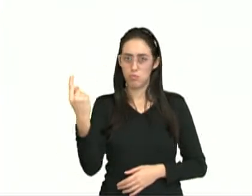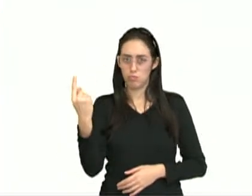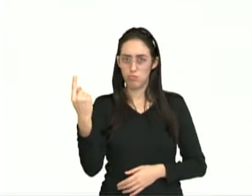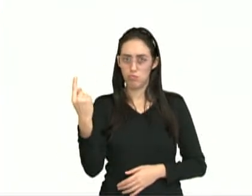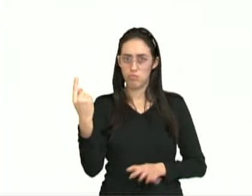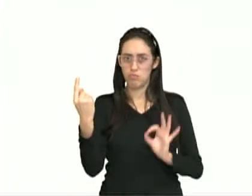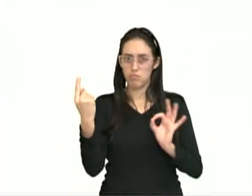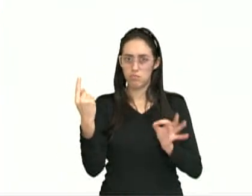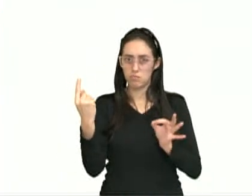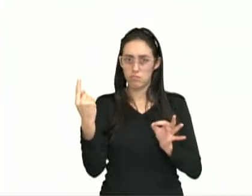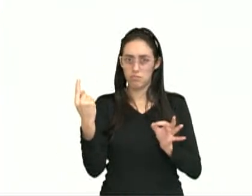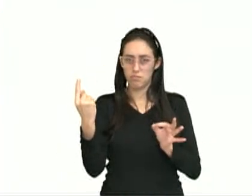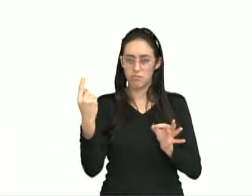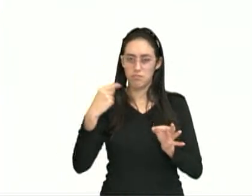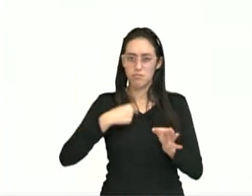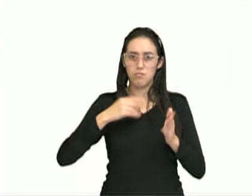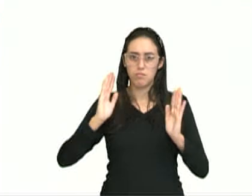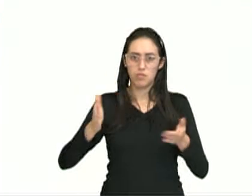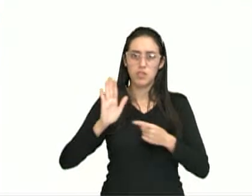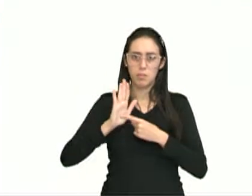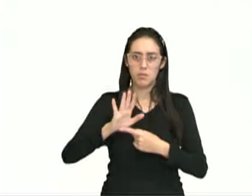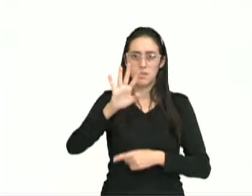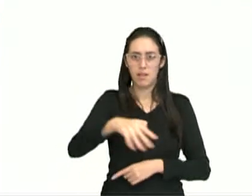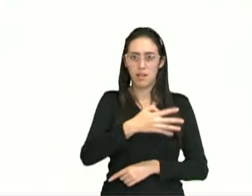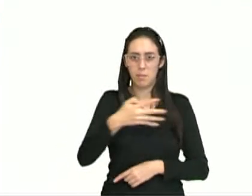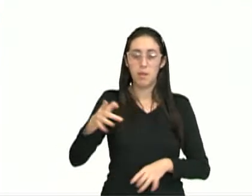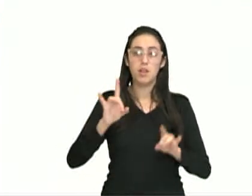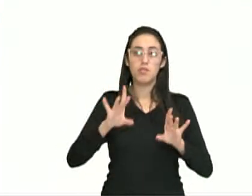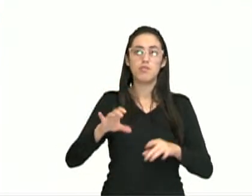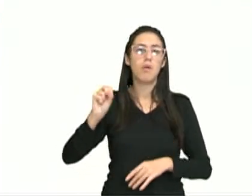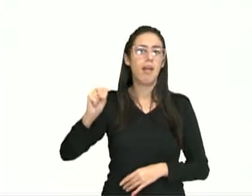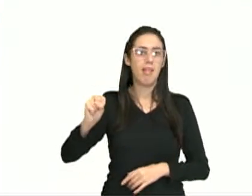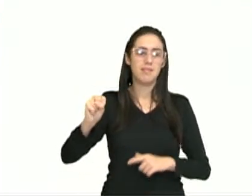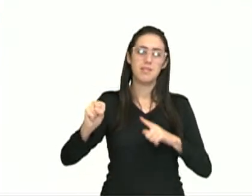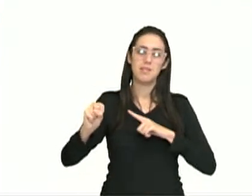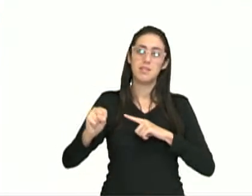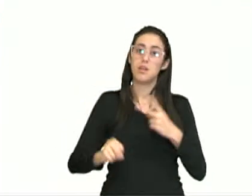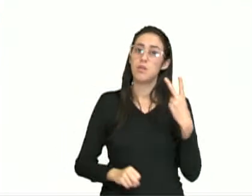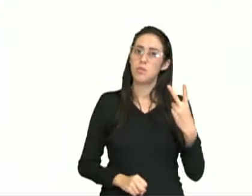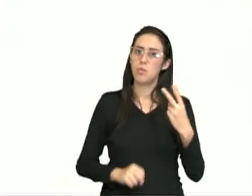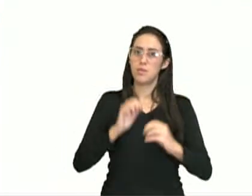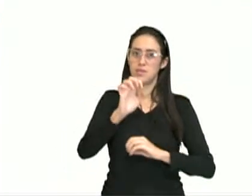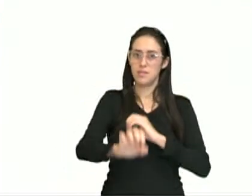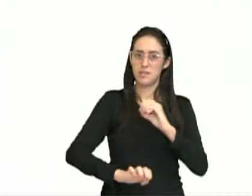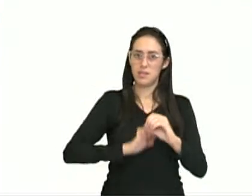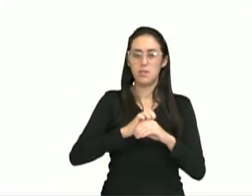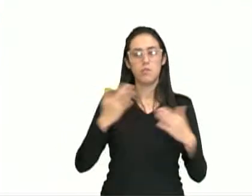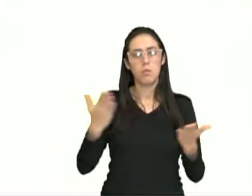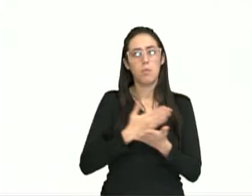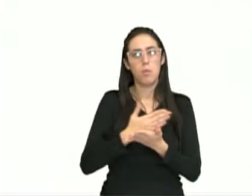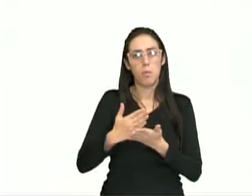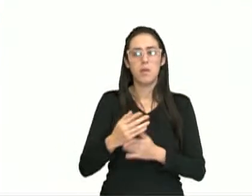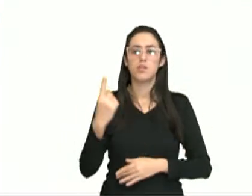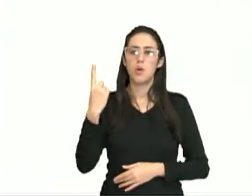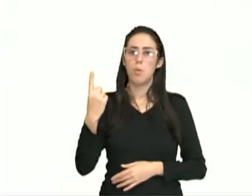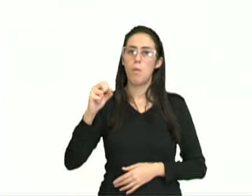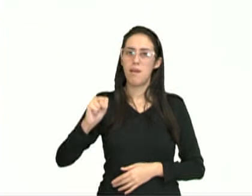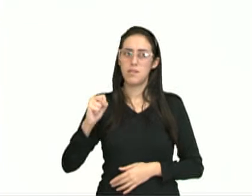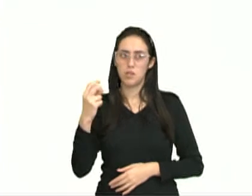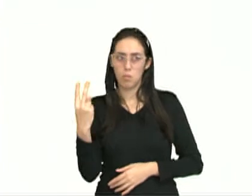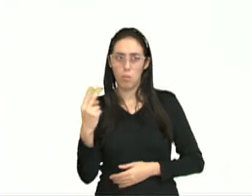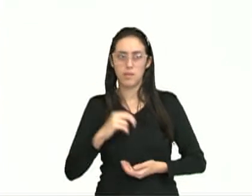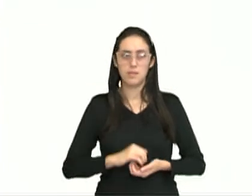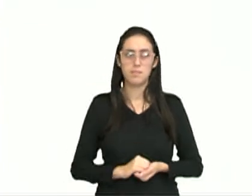1, como a gente viu na tabela, só tem o S, que cabe em 2 elétrons. Então, o diagrama começa lá, 1s2. Aí